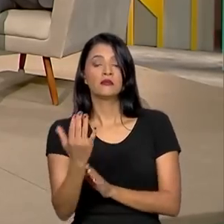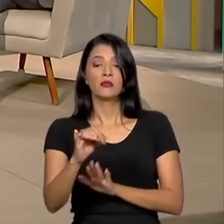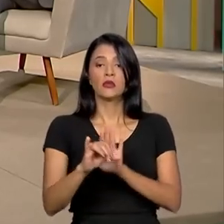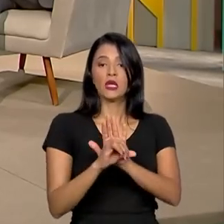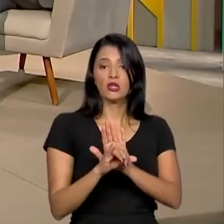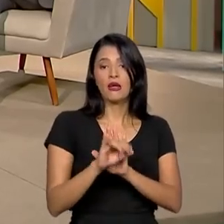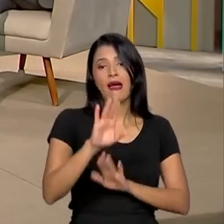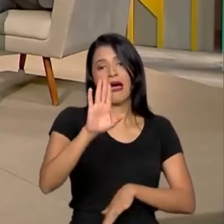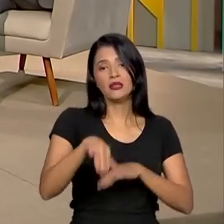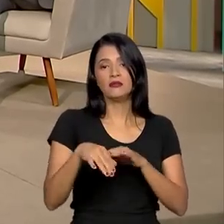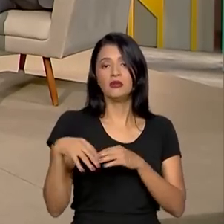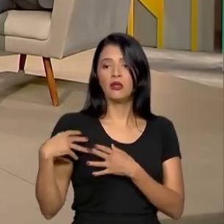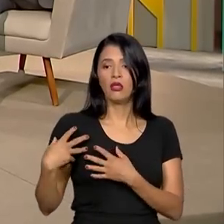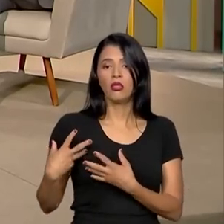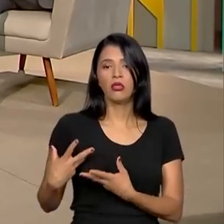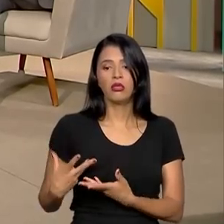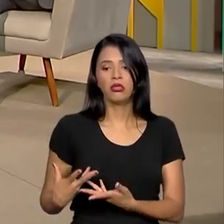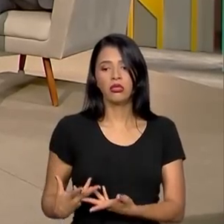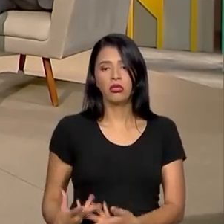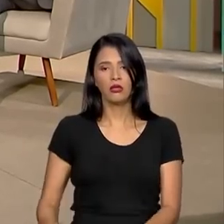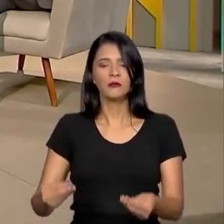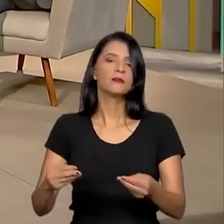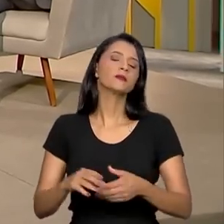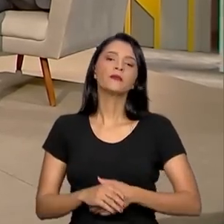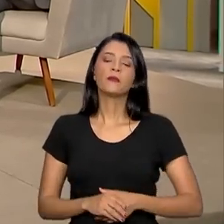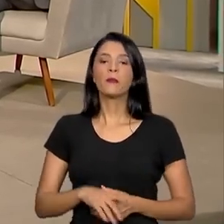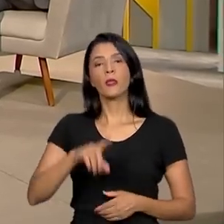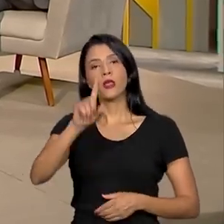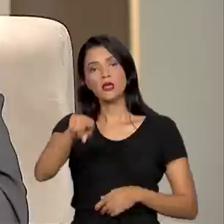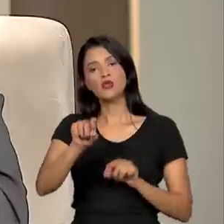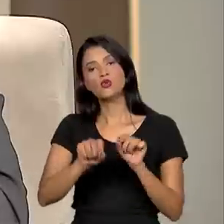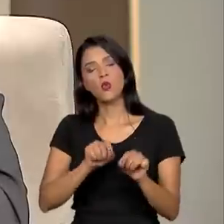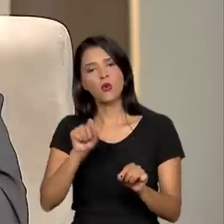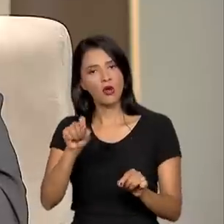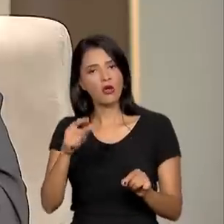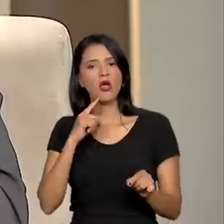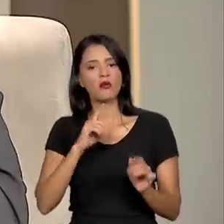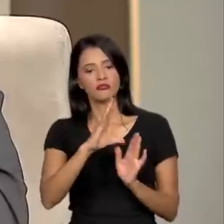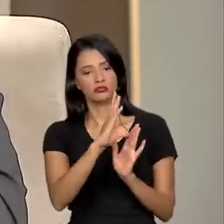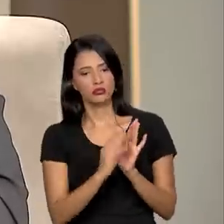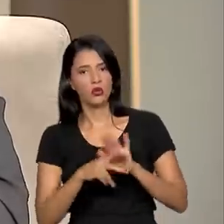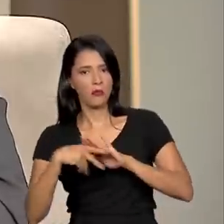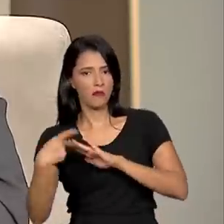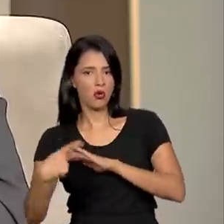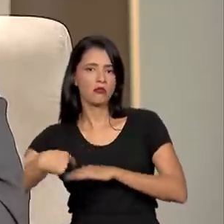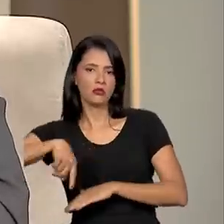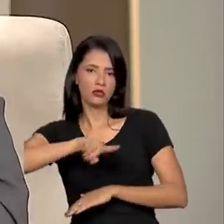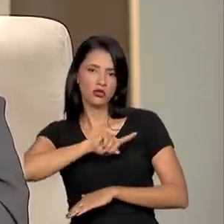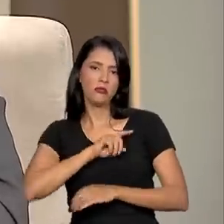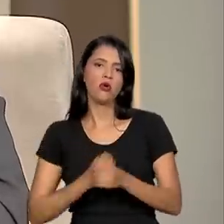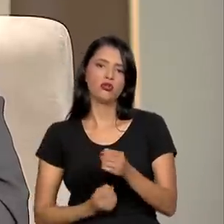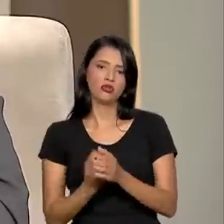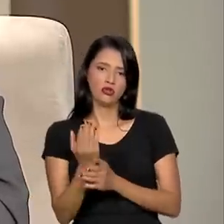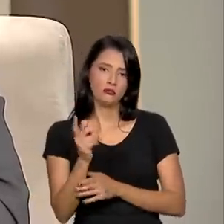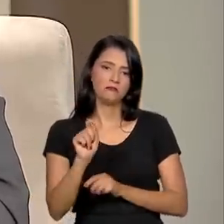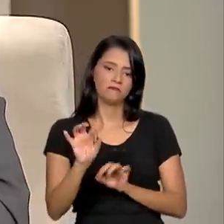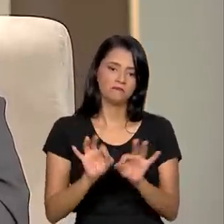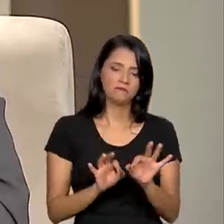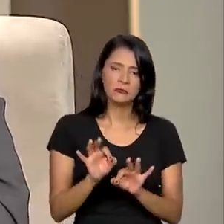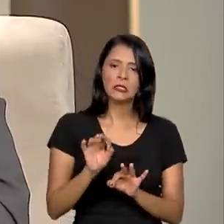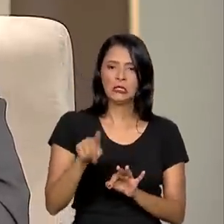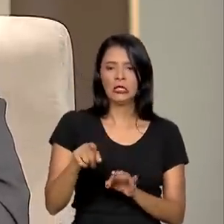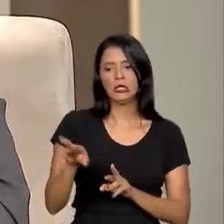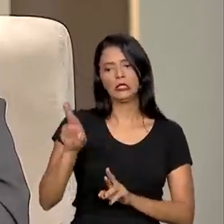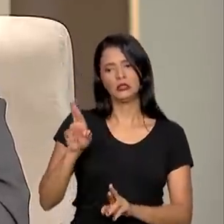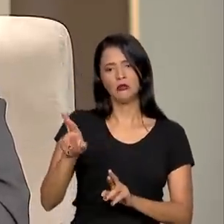que muitas vezes está se perdendo. Né? Isso tudo são conteúdos que a gente pode gerar e que a gente tem a